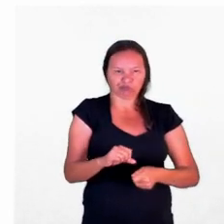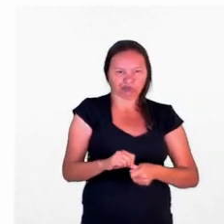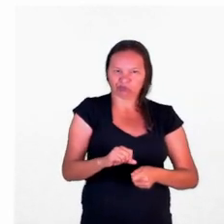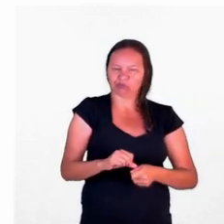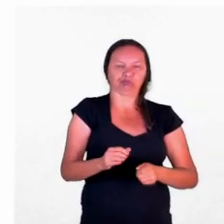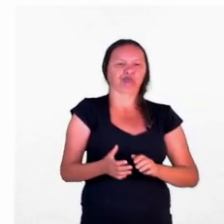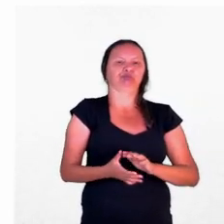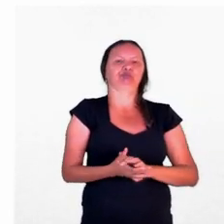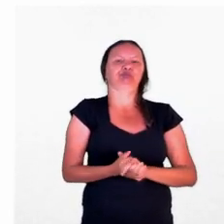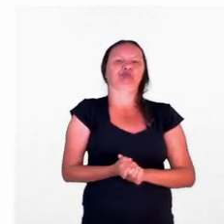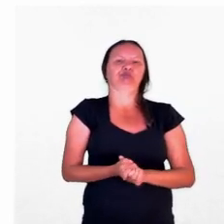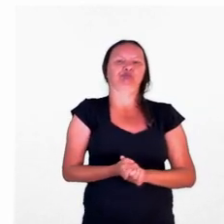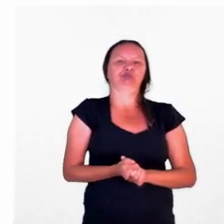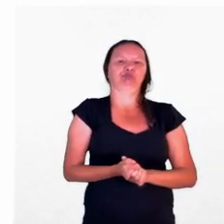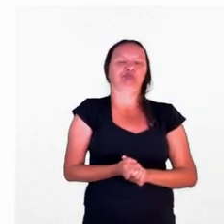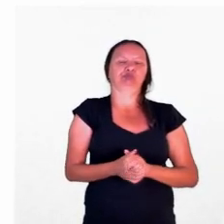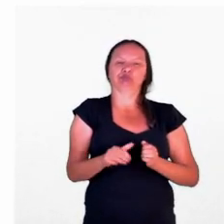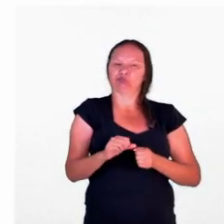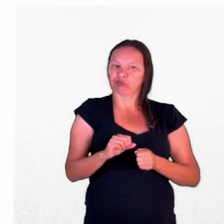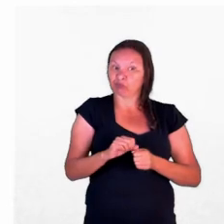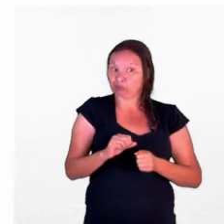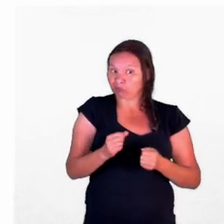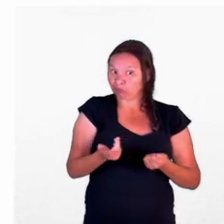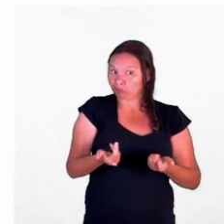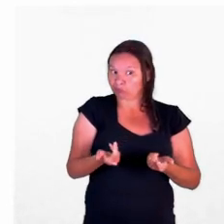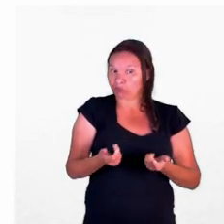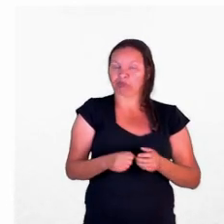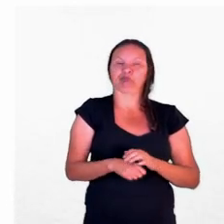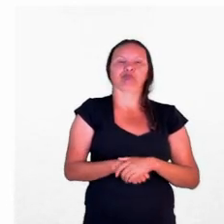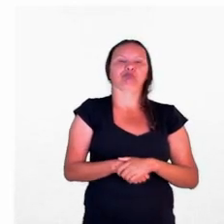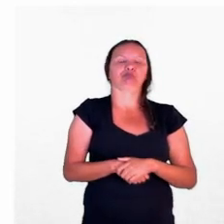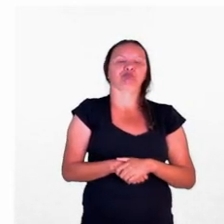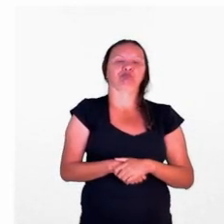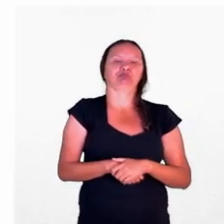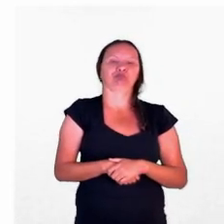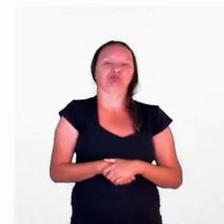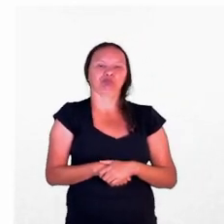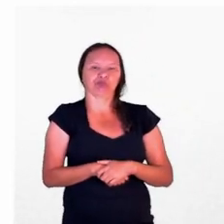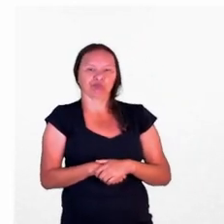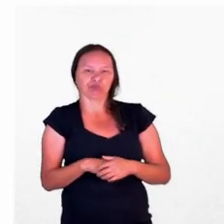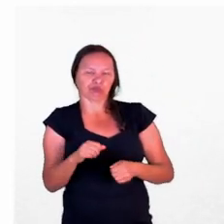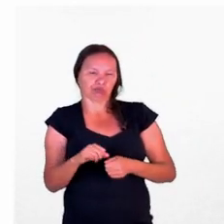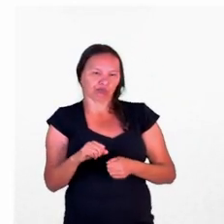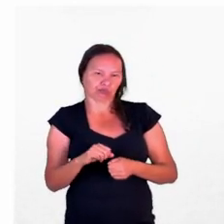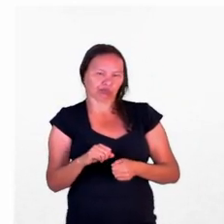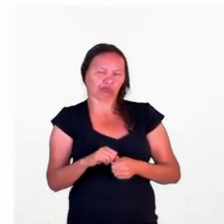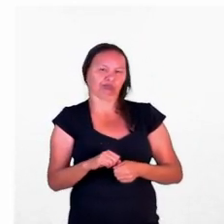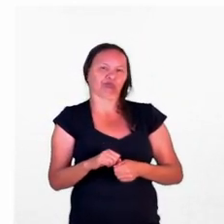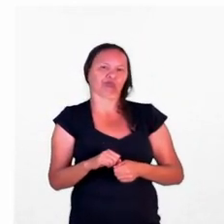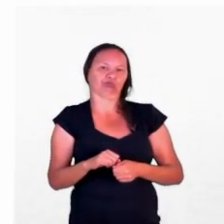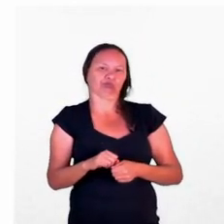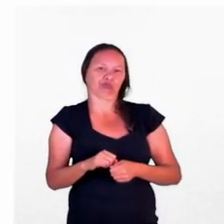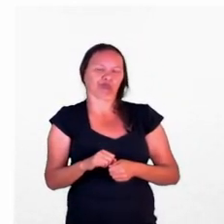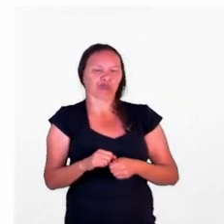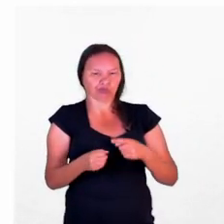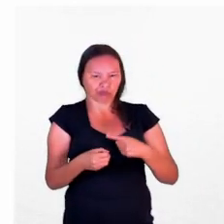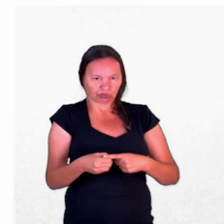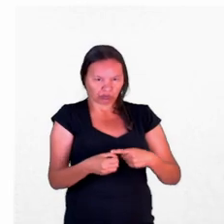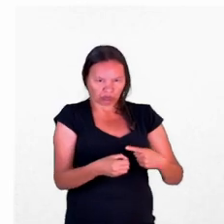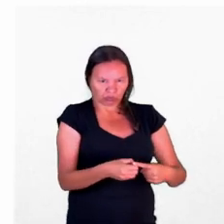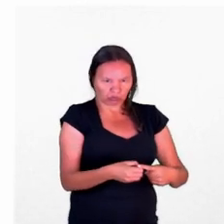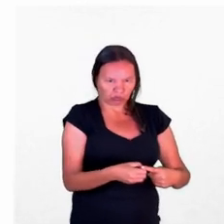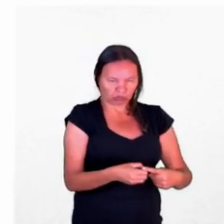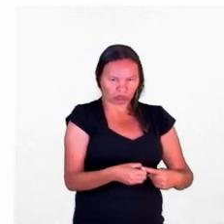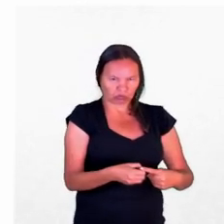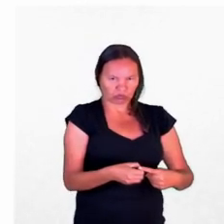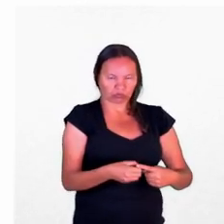cumprido ele não necessariamente é cumprido com aquisições locais